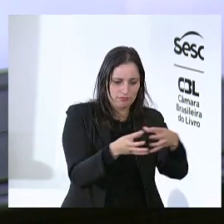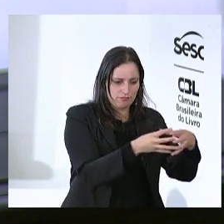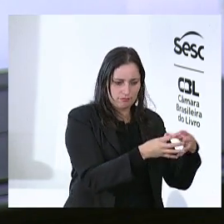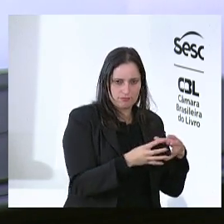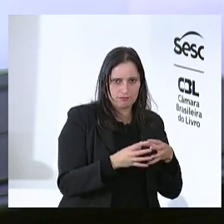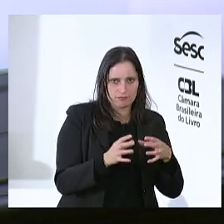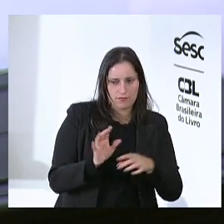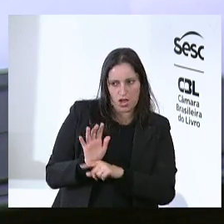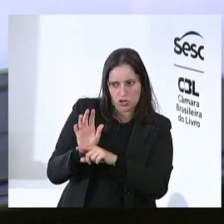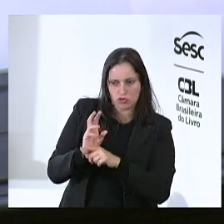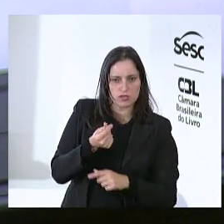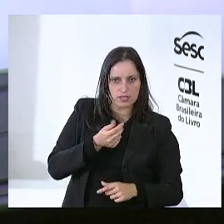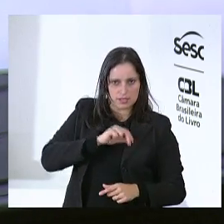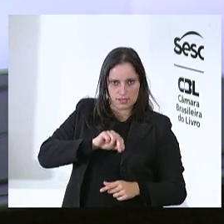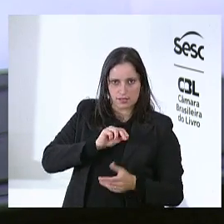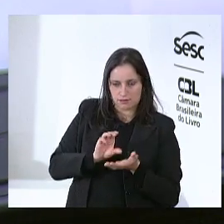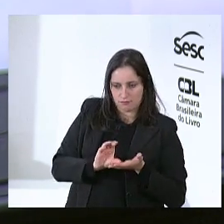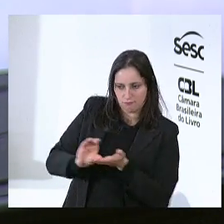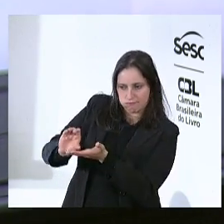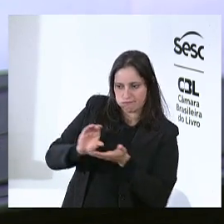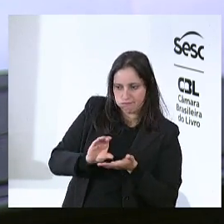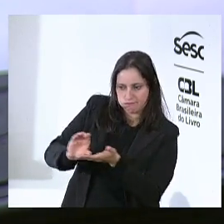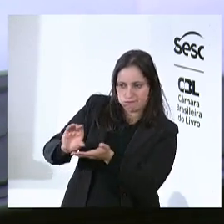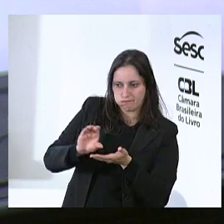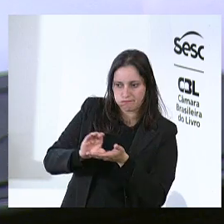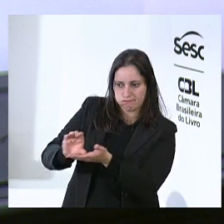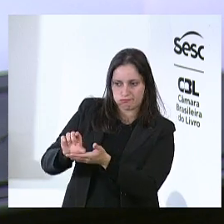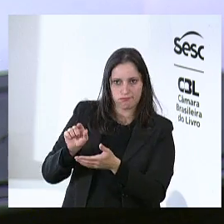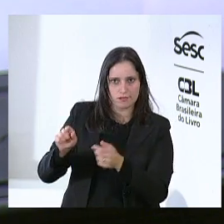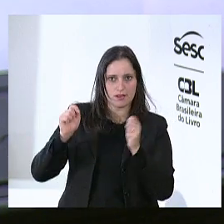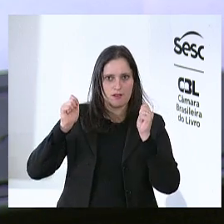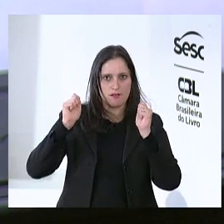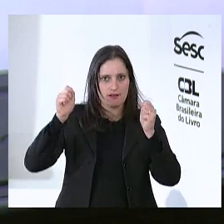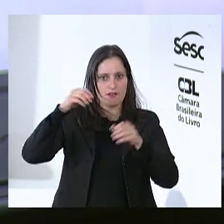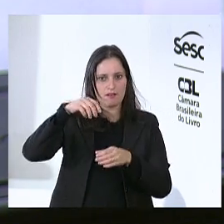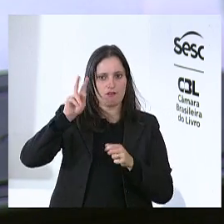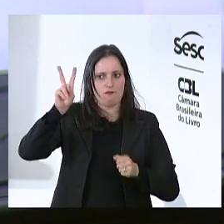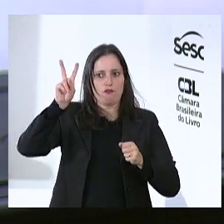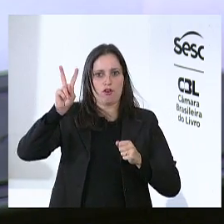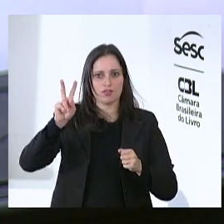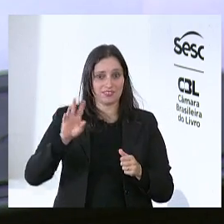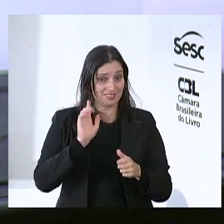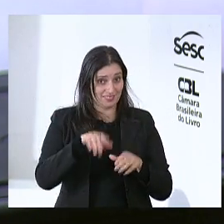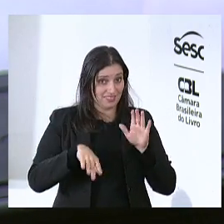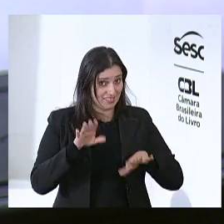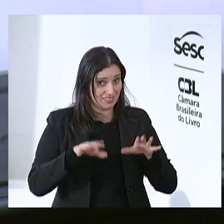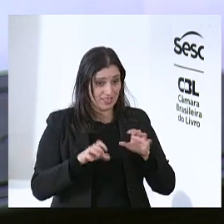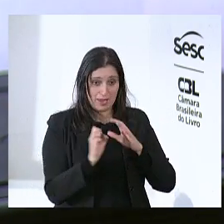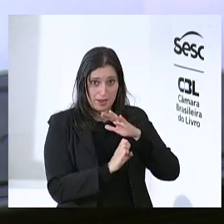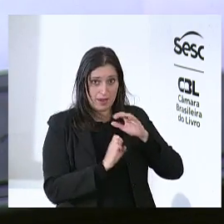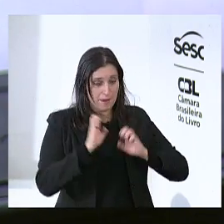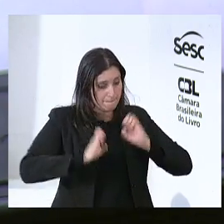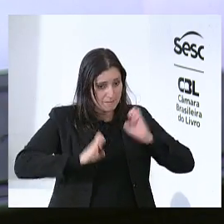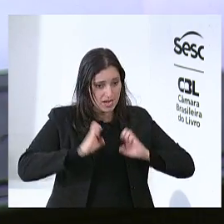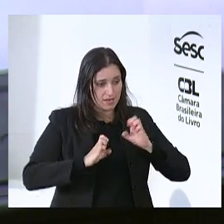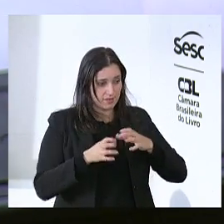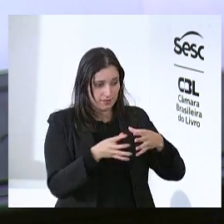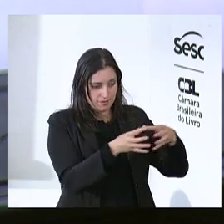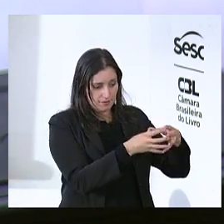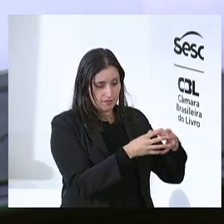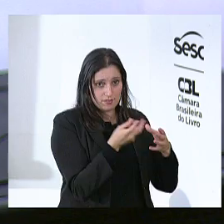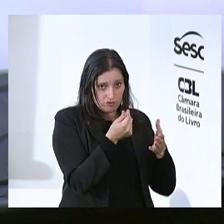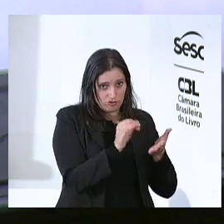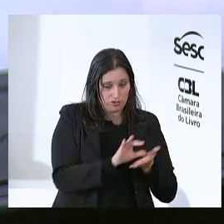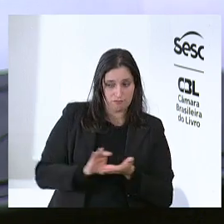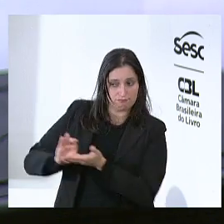2, de cara, porque as empresas que financiam, elas muitas vezes não querem lá aparecer, dar o nome. Elas dão dinheiro para todos os partidos, e elas não querem